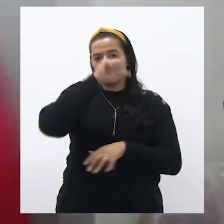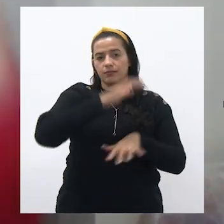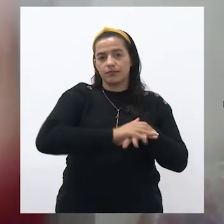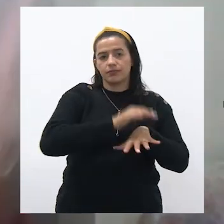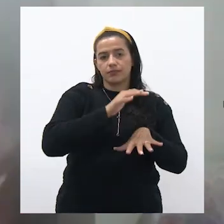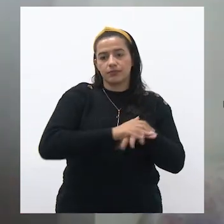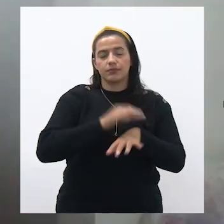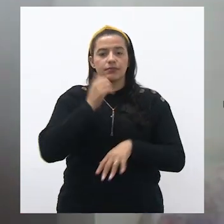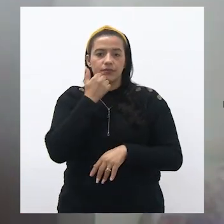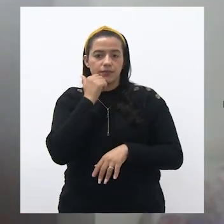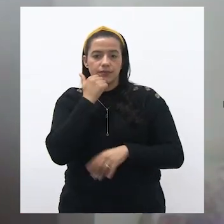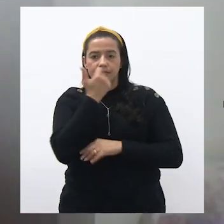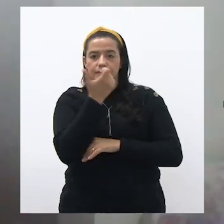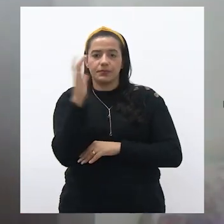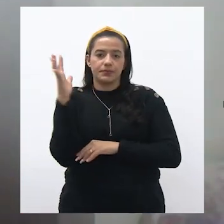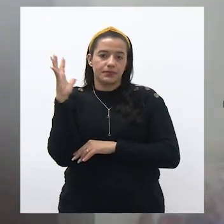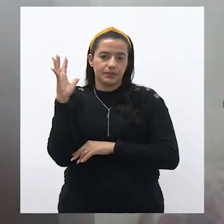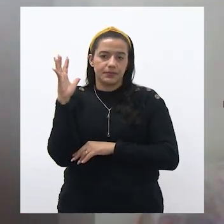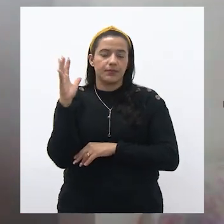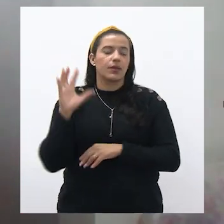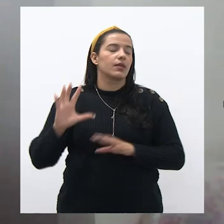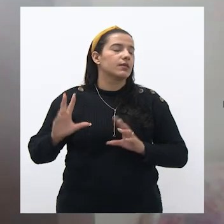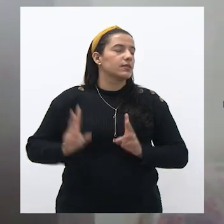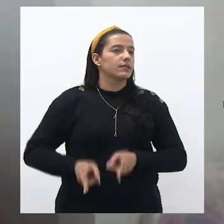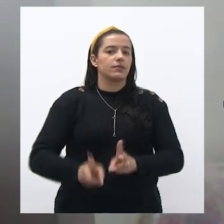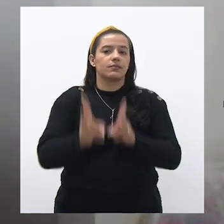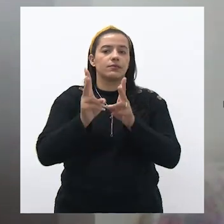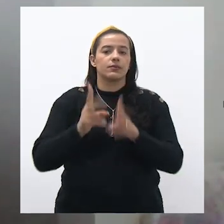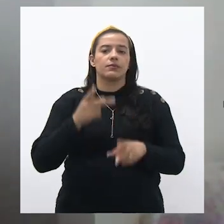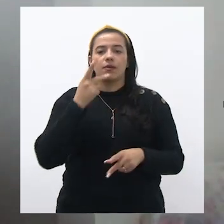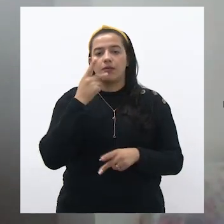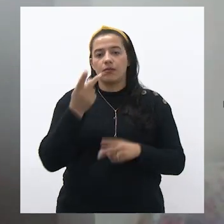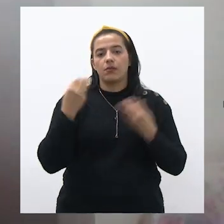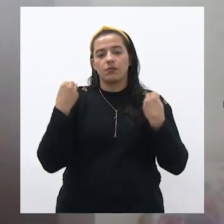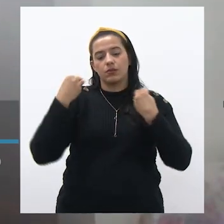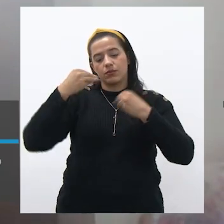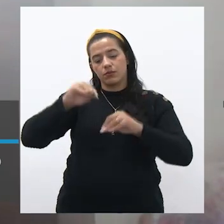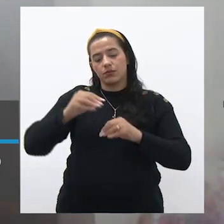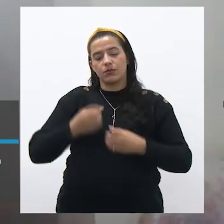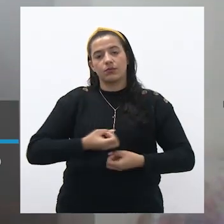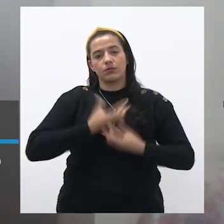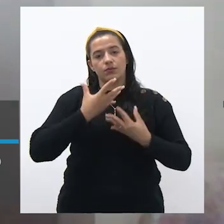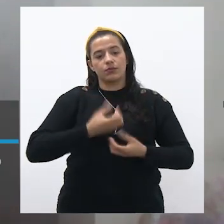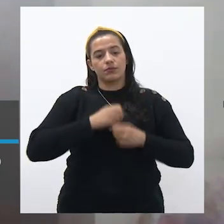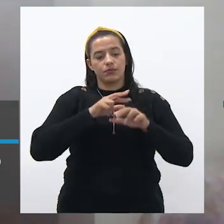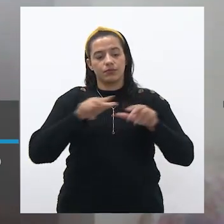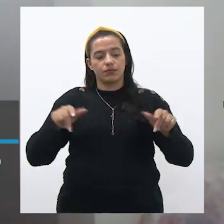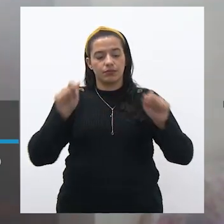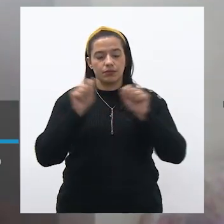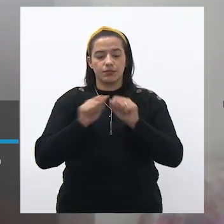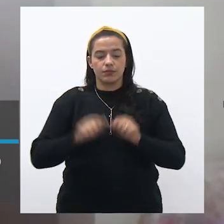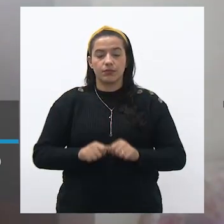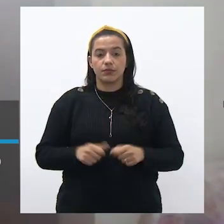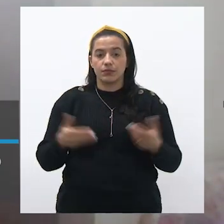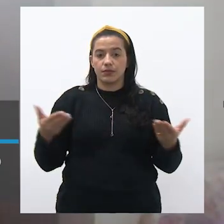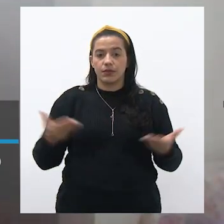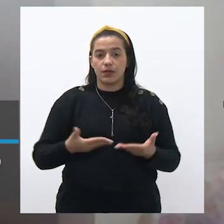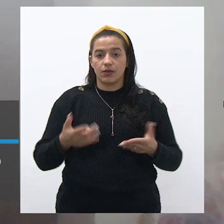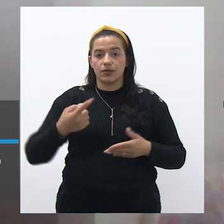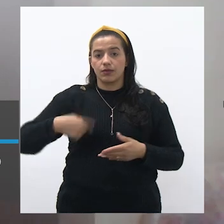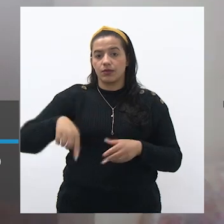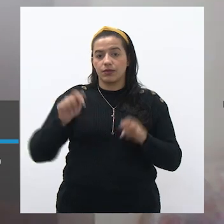matemática e de ciências da natureza. Sempre ele colocou essas competências em prática. Agora, o que a gente está fazendo